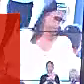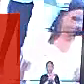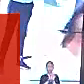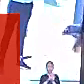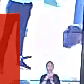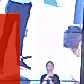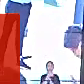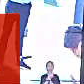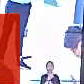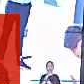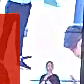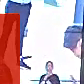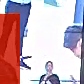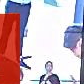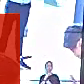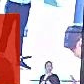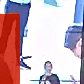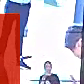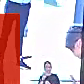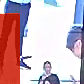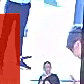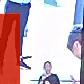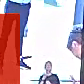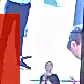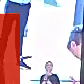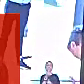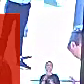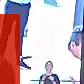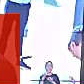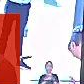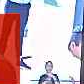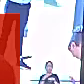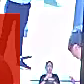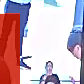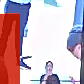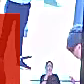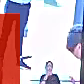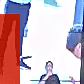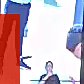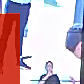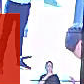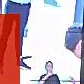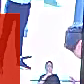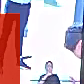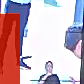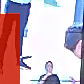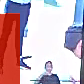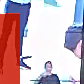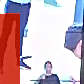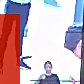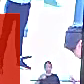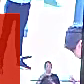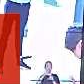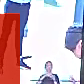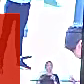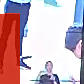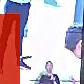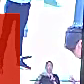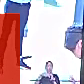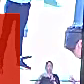12.666, de 4 de novembro de 1997, que dispõe sobre a